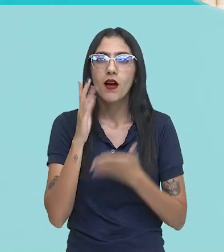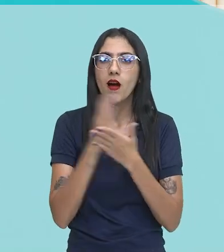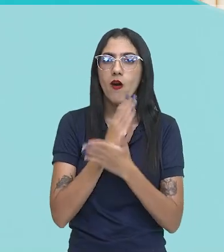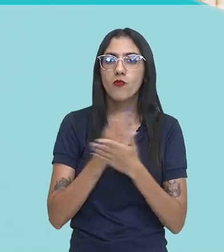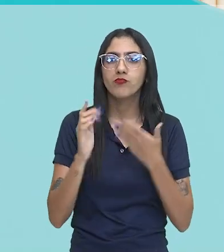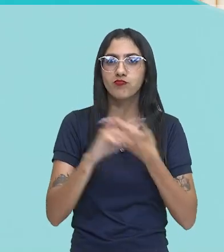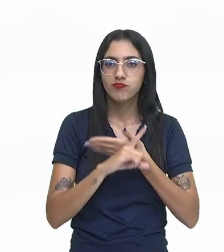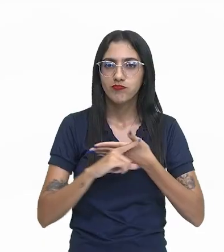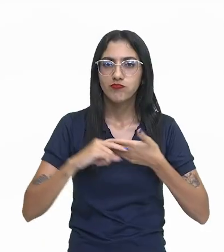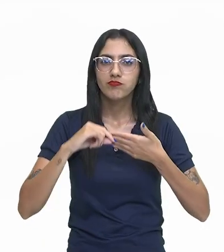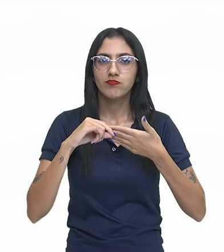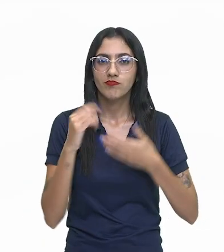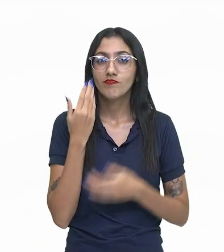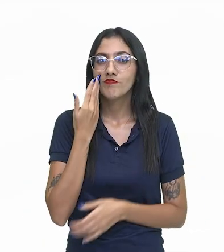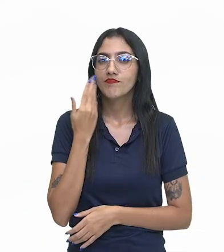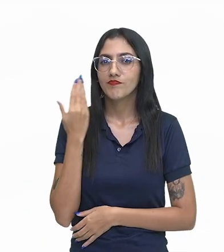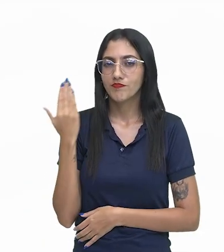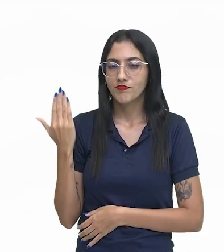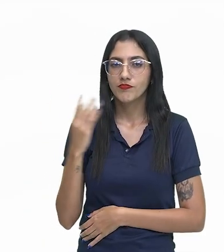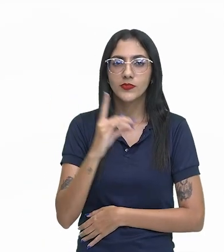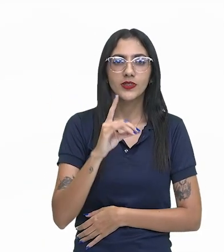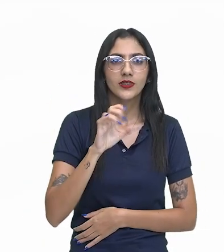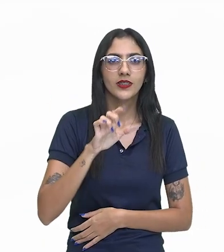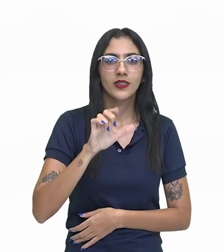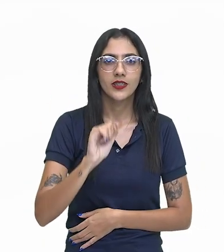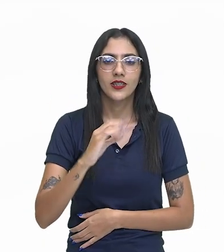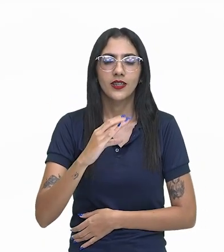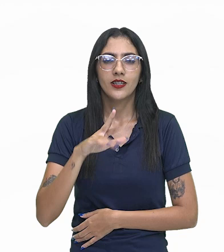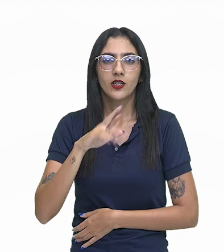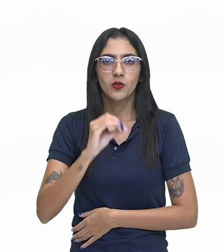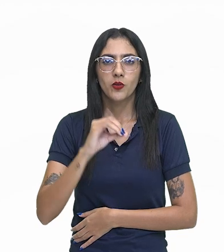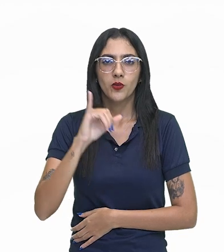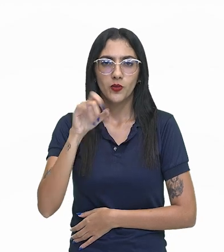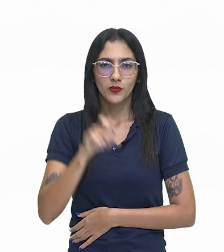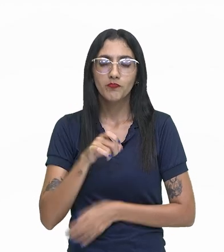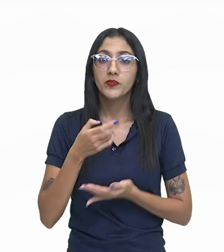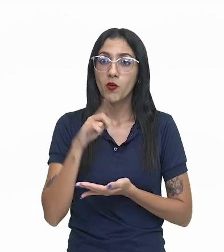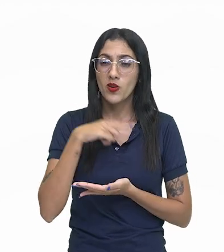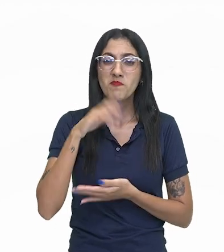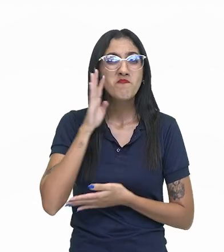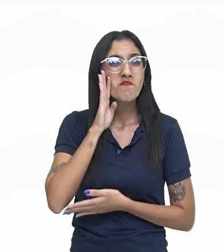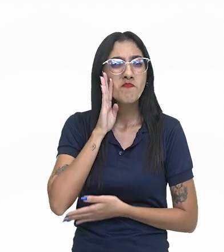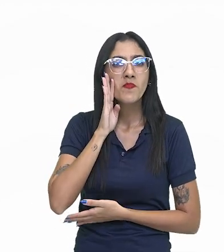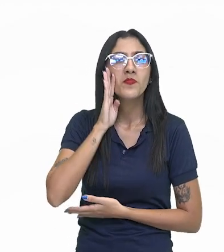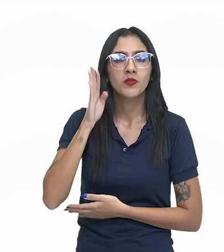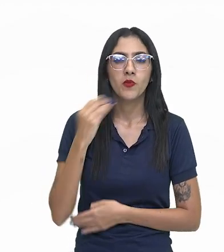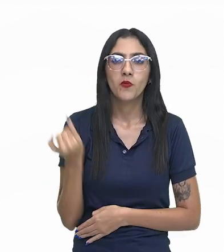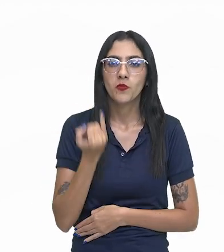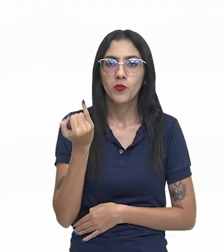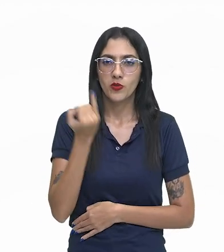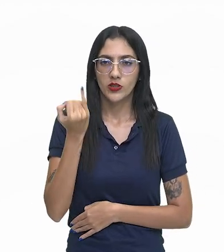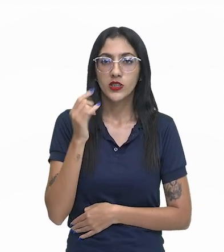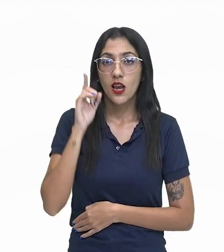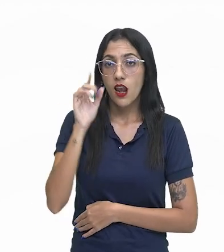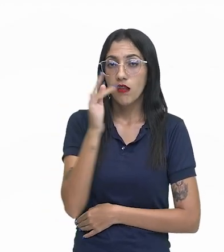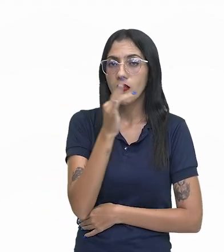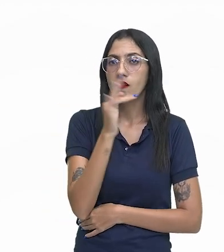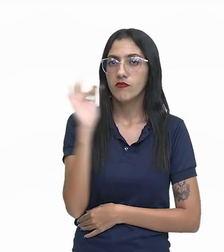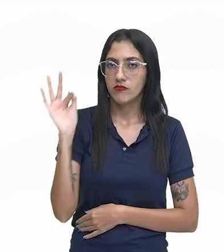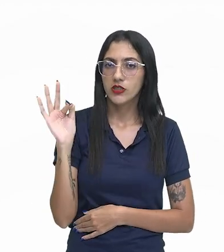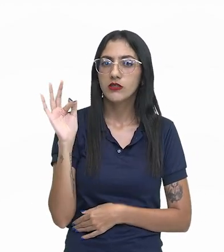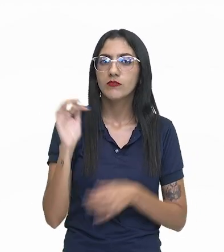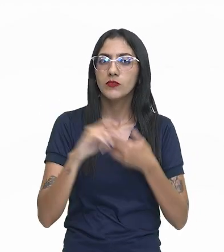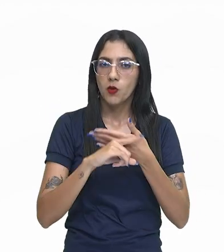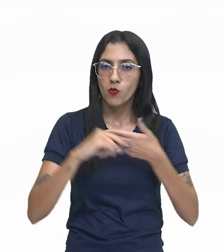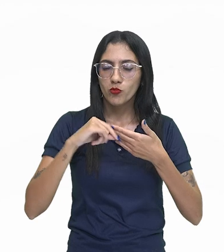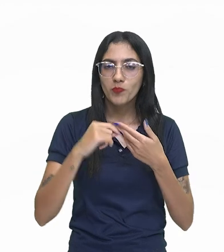deles foi Eugène Delacroix. Ele é considerado o mais importante representante do romantismo francês.